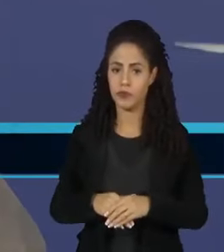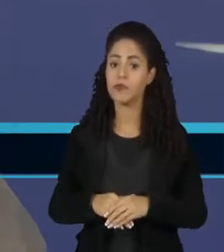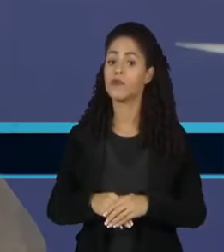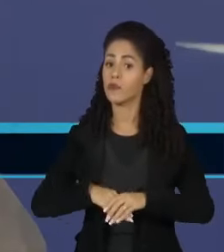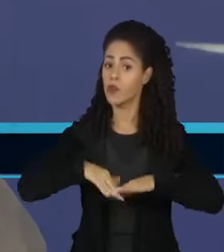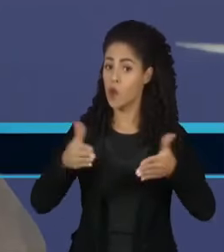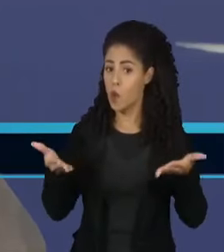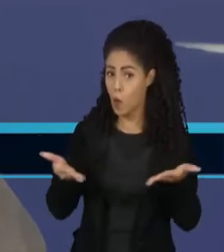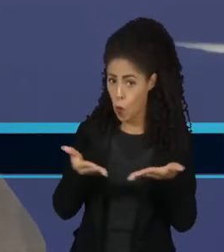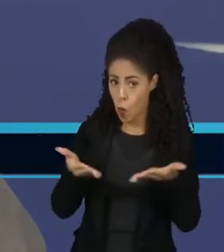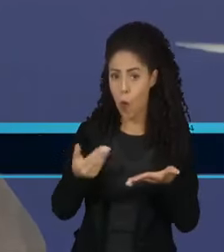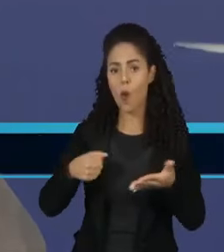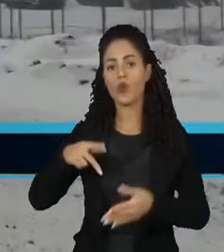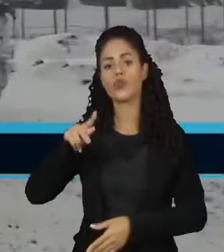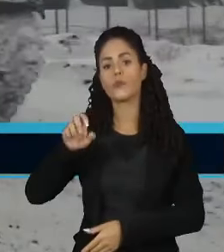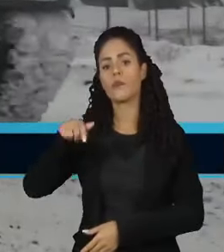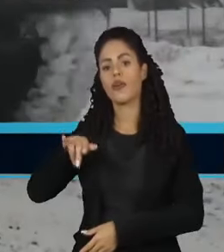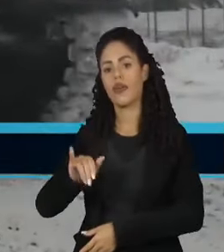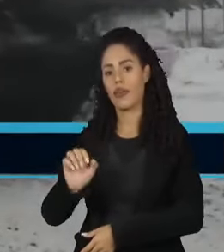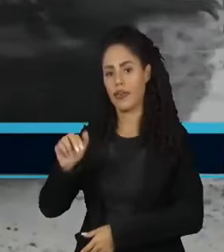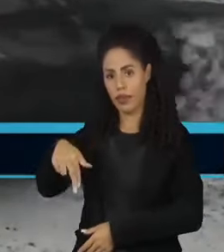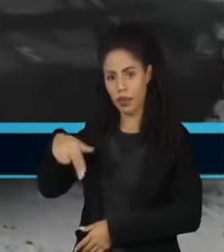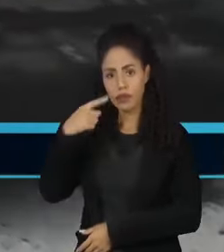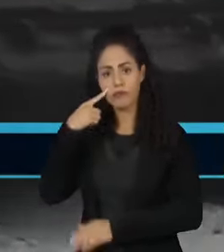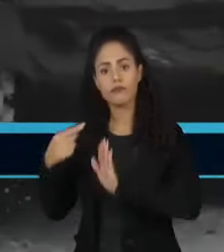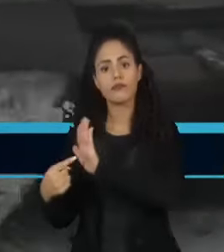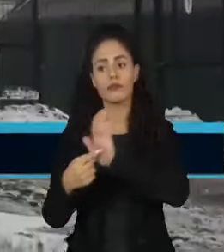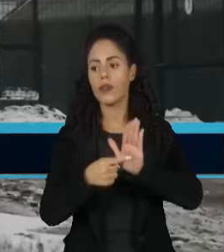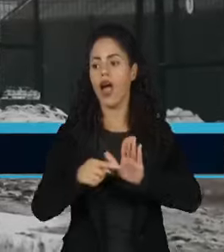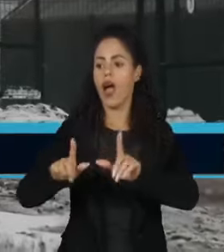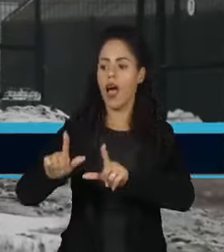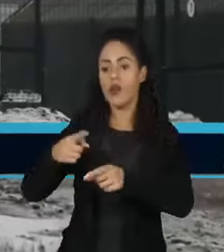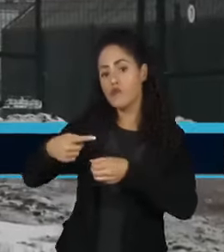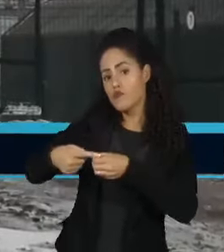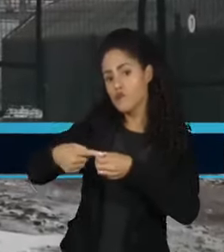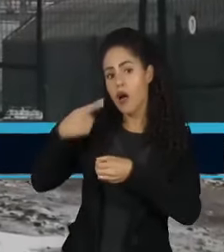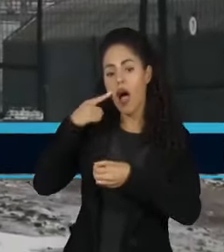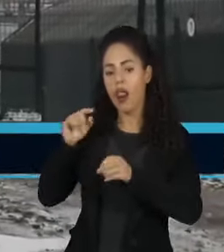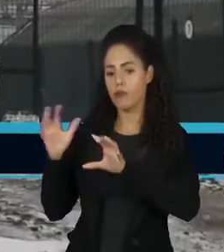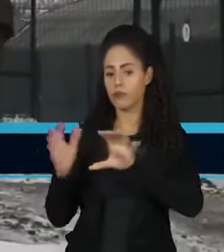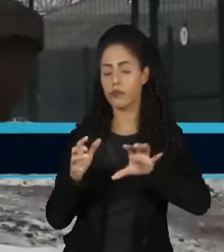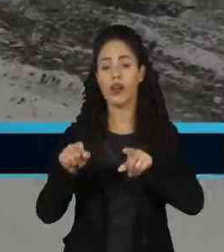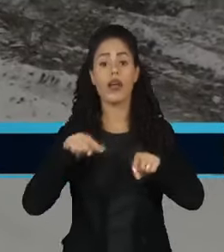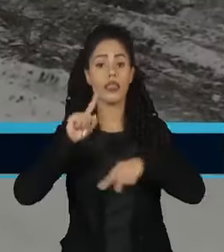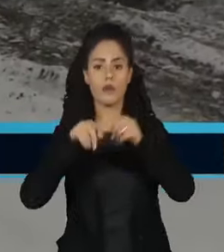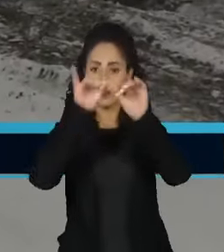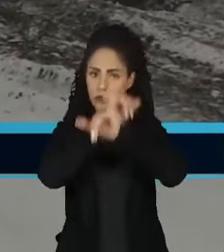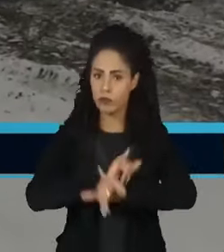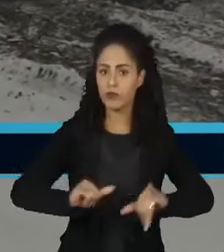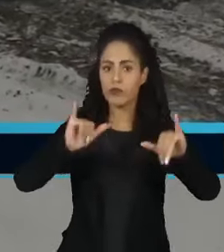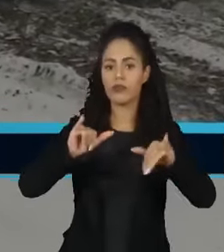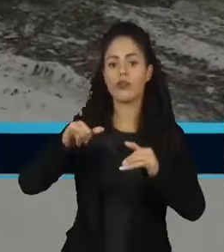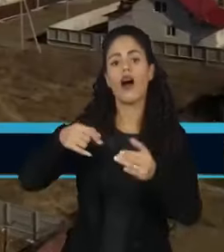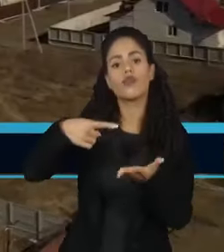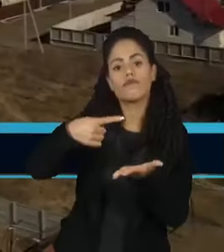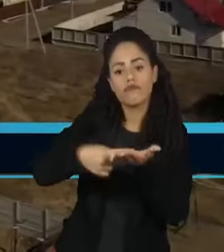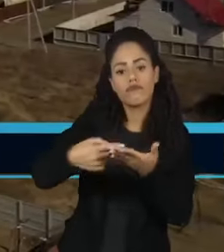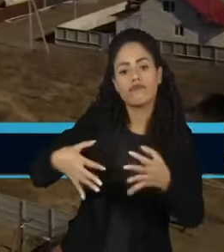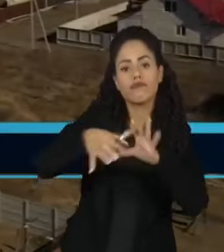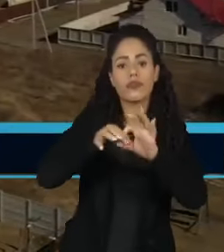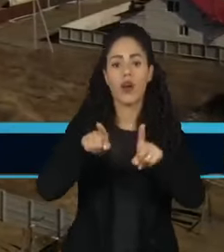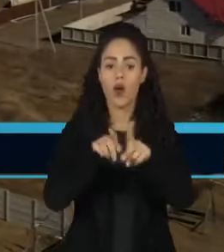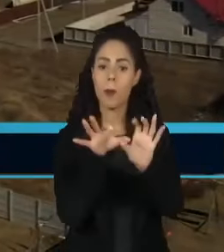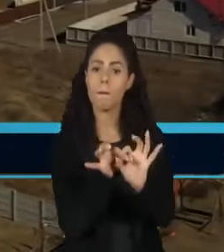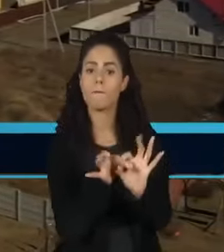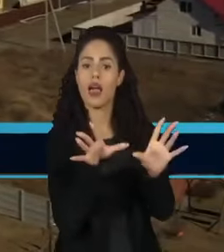Hoje, Pequim negou as acusações, mas a tensão segue aumentando no fronte. Depois do anúncio de que aliados do Ocidente